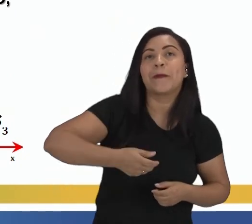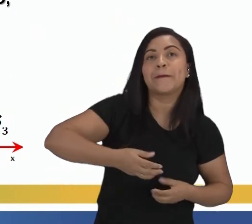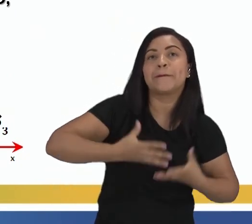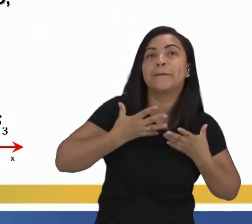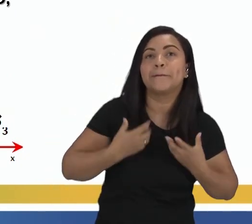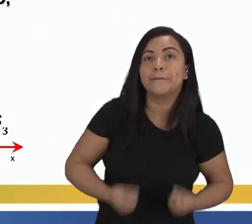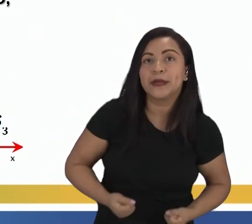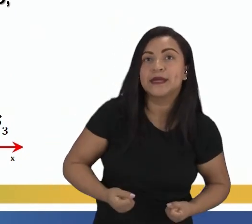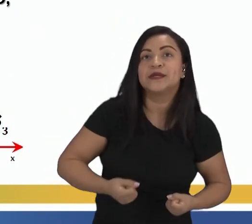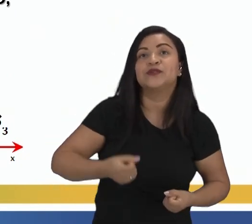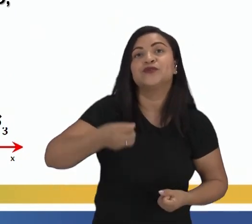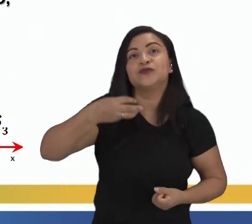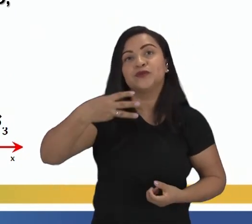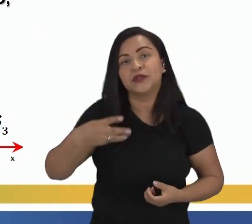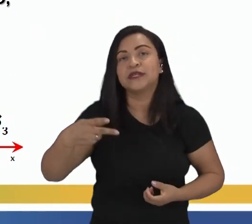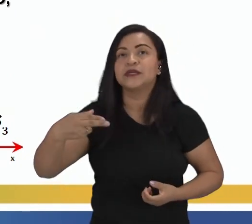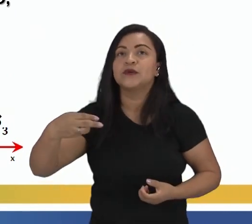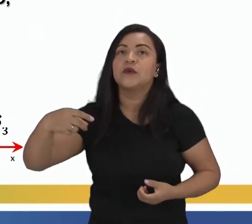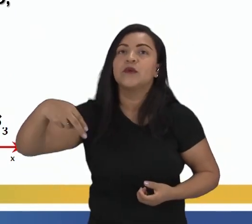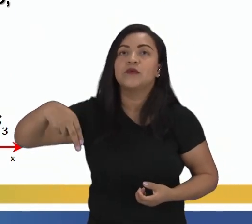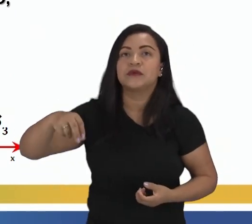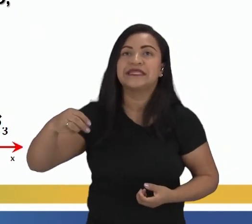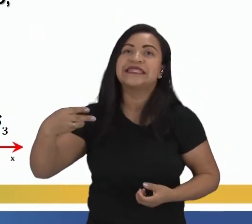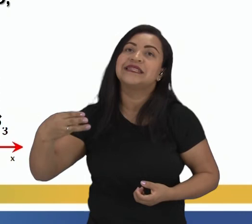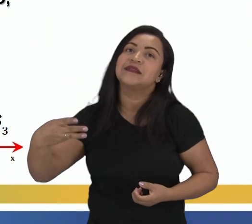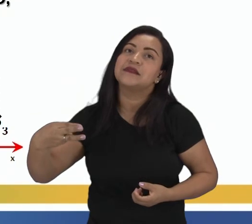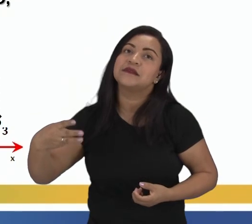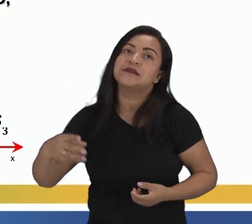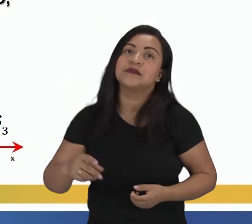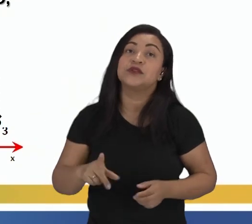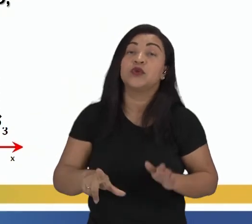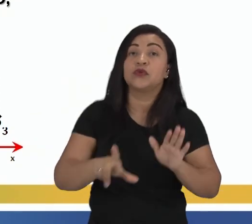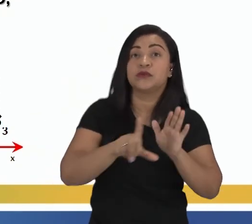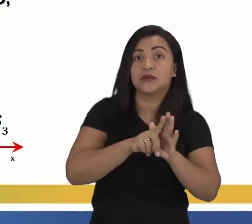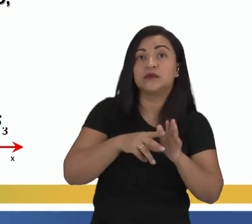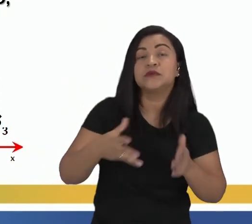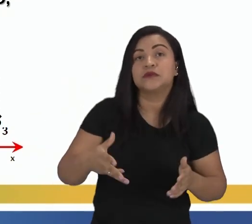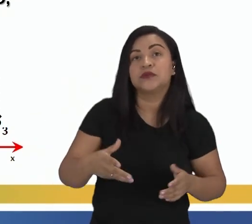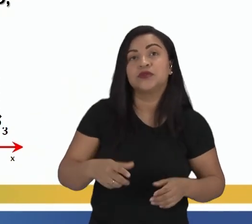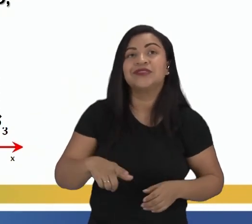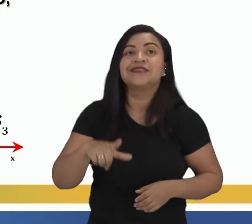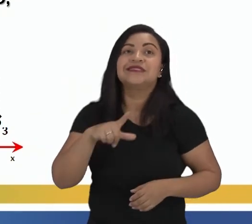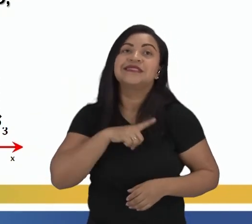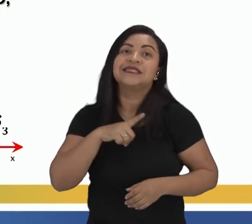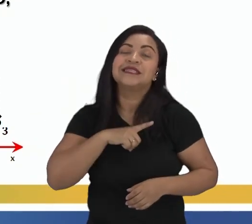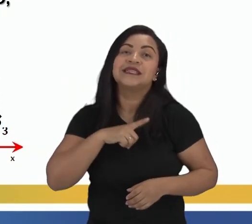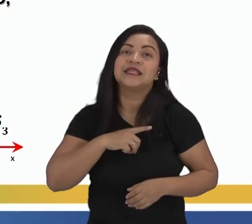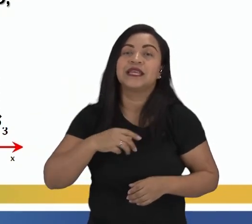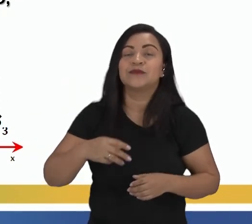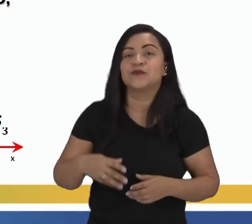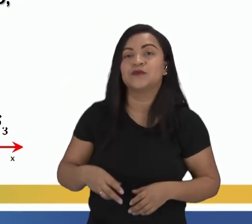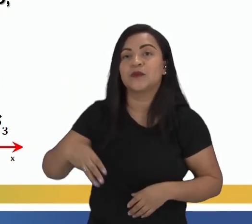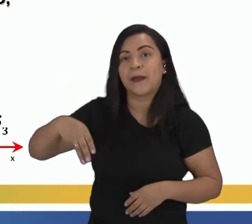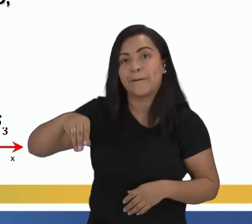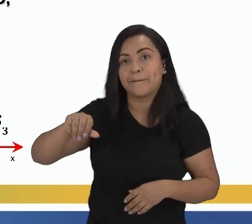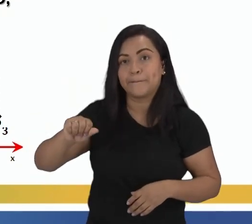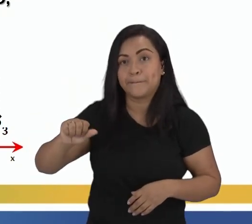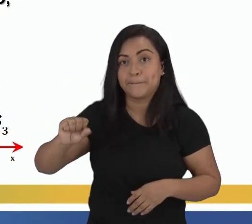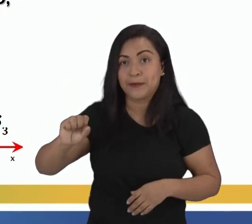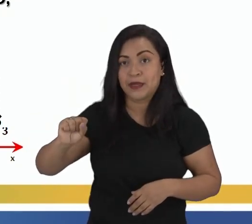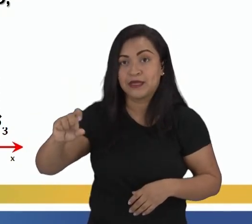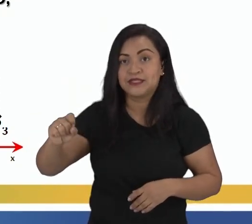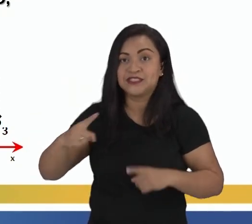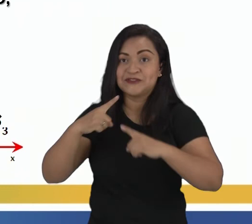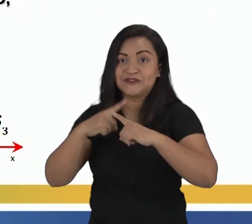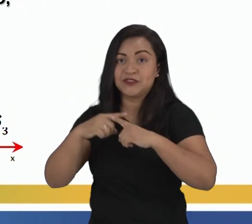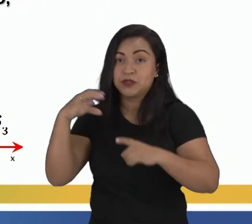ao normal 3. No eixo x, aplicando a segunda lei de Newton, nós temos a resultante igual a massa vezes a aceleração, porque